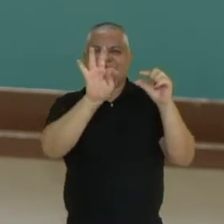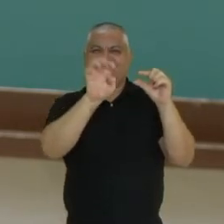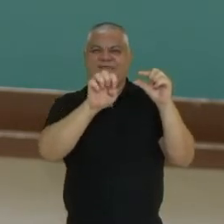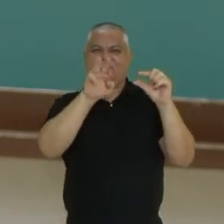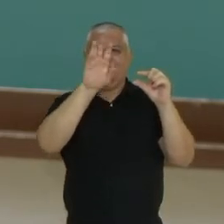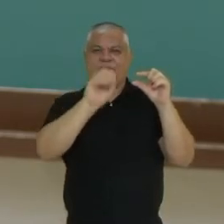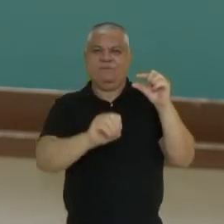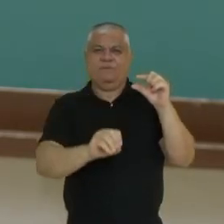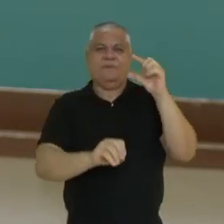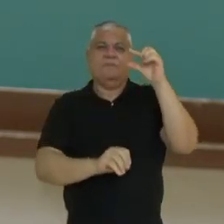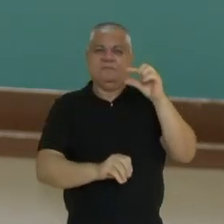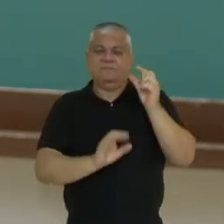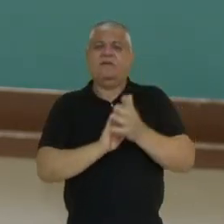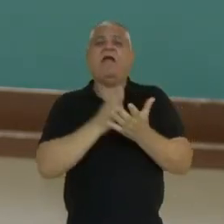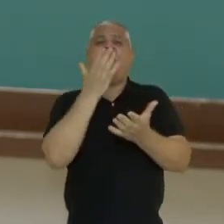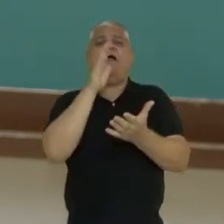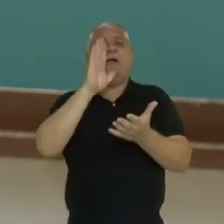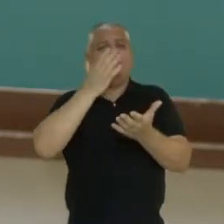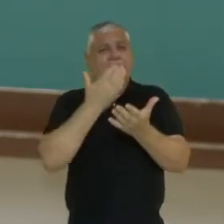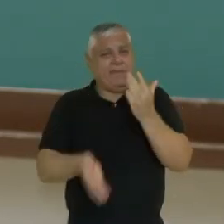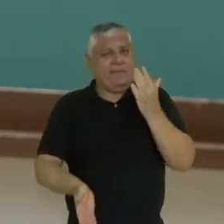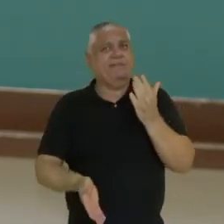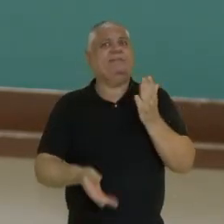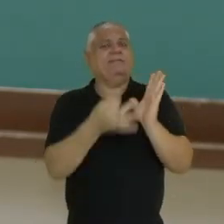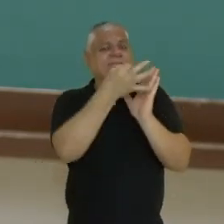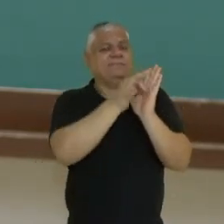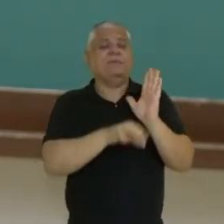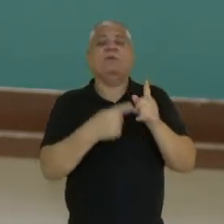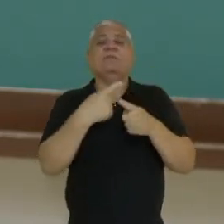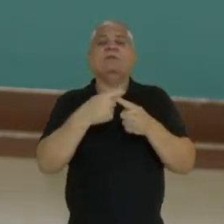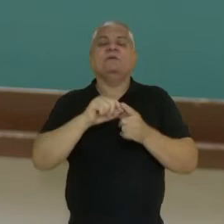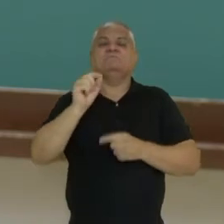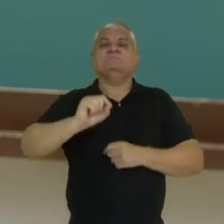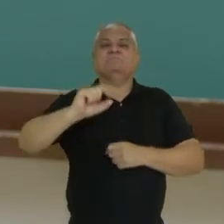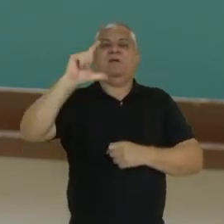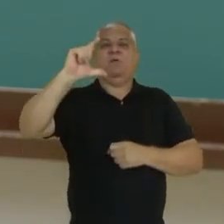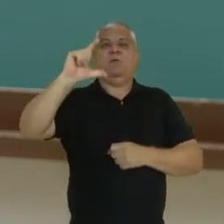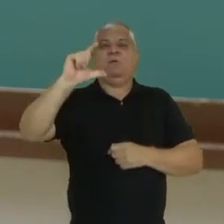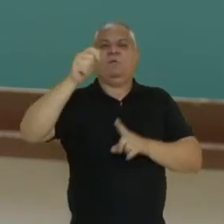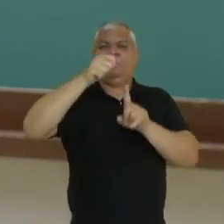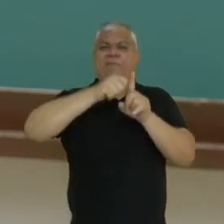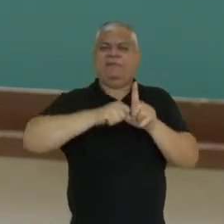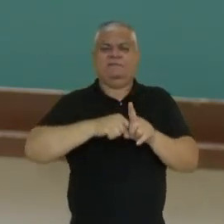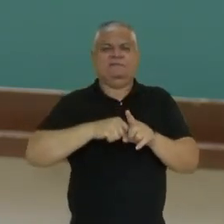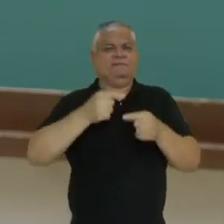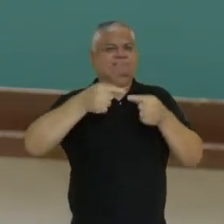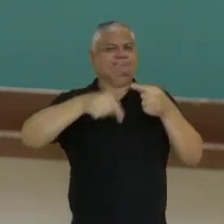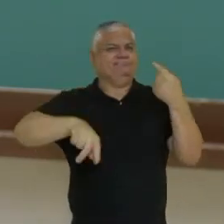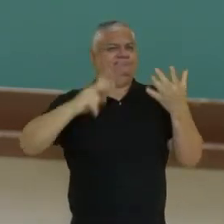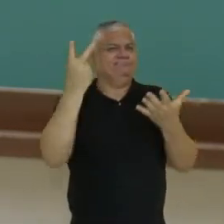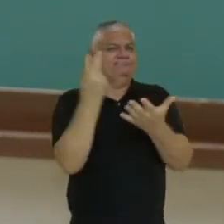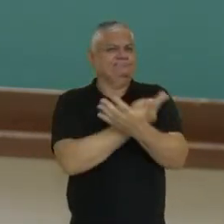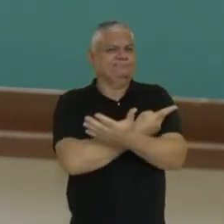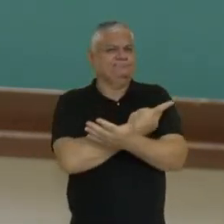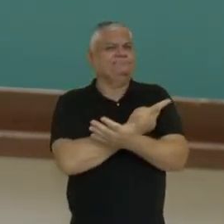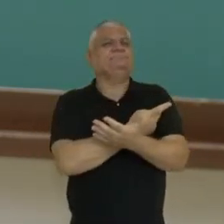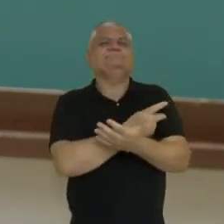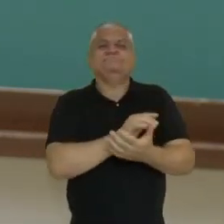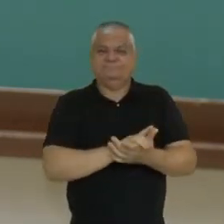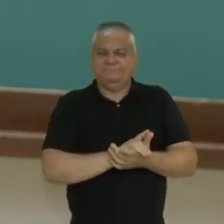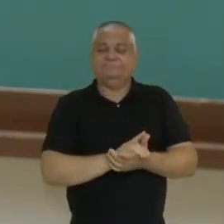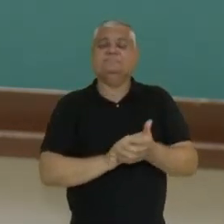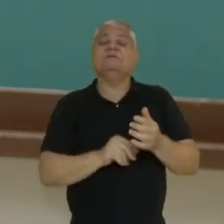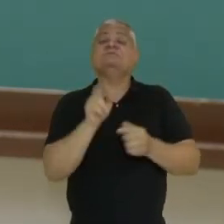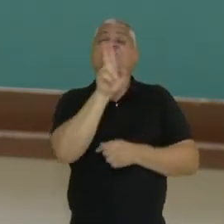pessoas perdem muitos pontos, às vezes, na correção, porque colocam o nome do mês com a inicial maiúscula. Está errado.